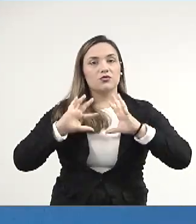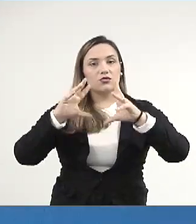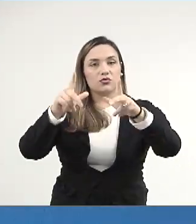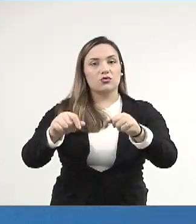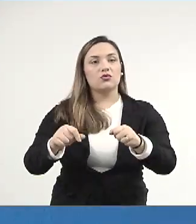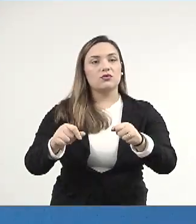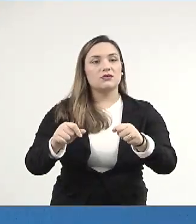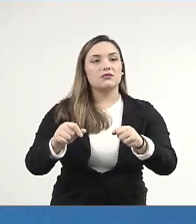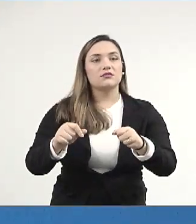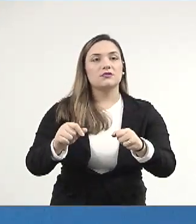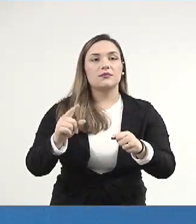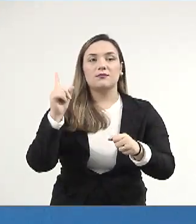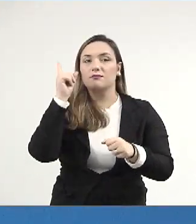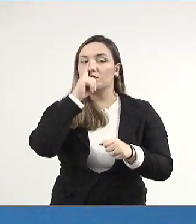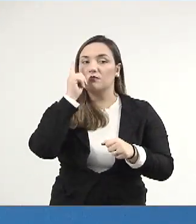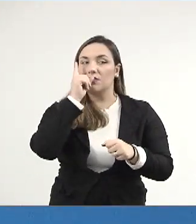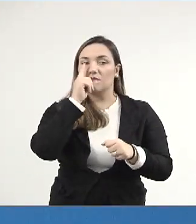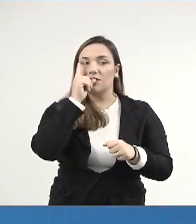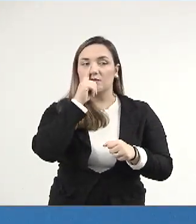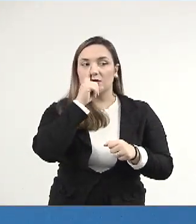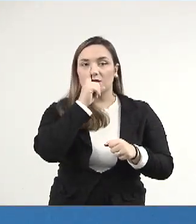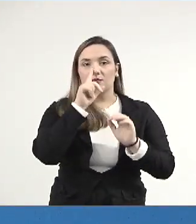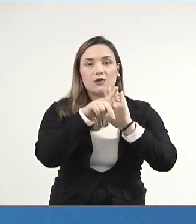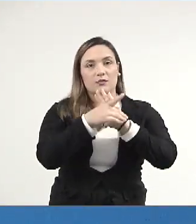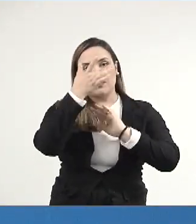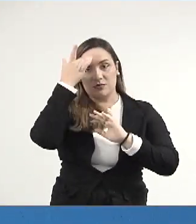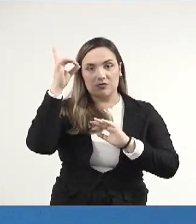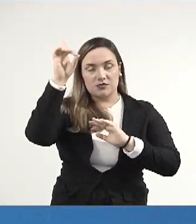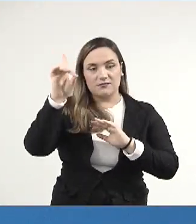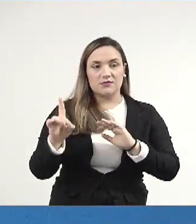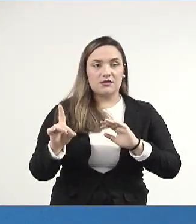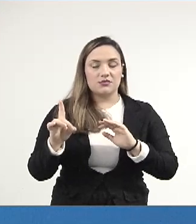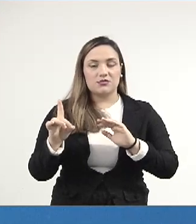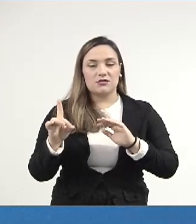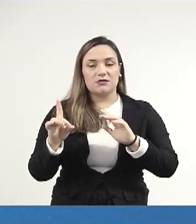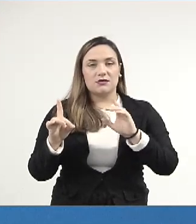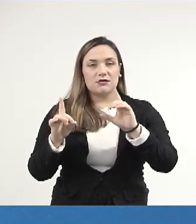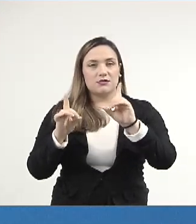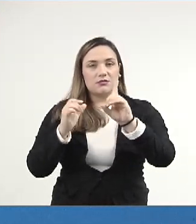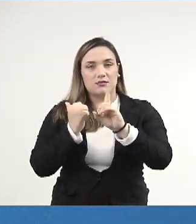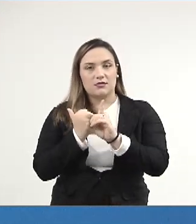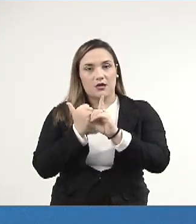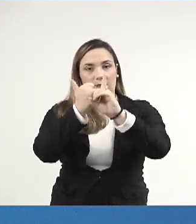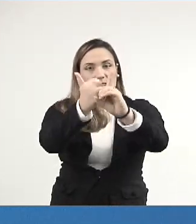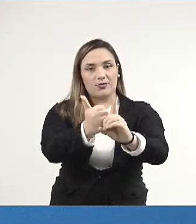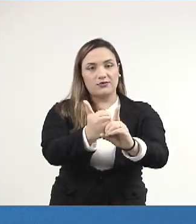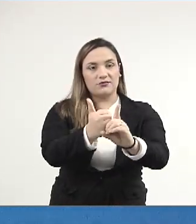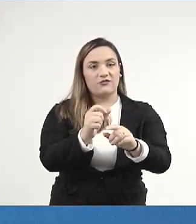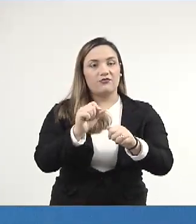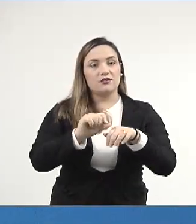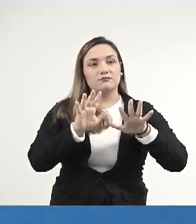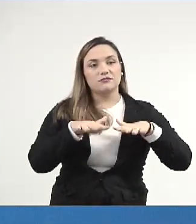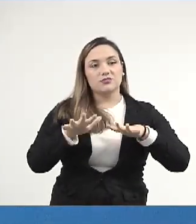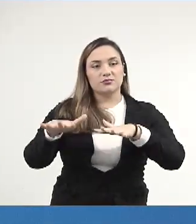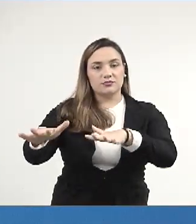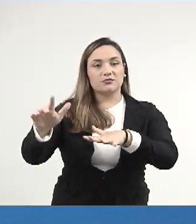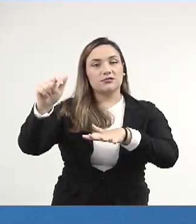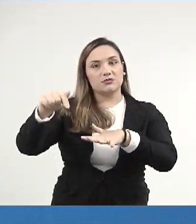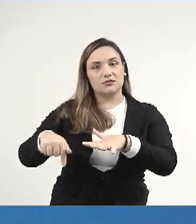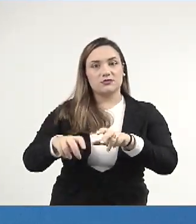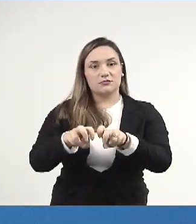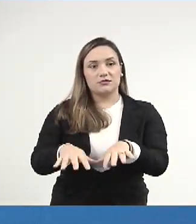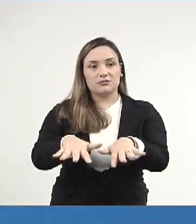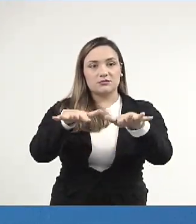as nossas mãezinhas atípicas que fazem seu protesto nesse plenário, e não só nesse plenário,